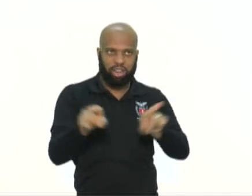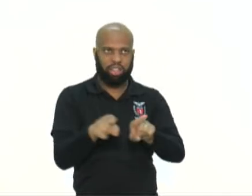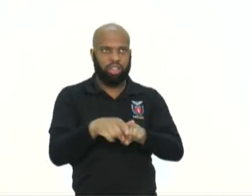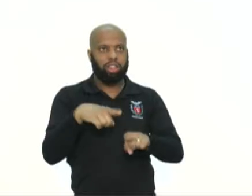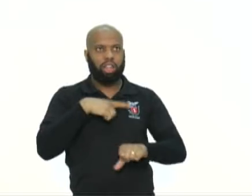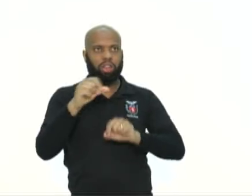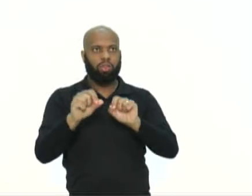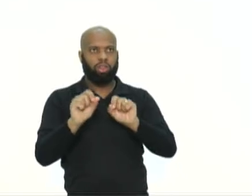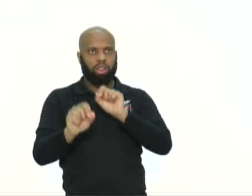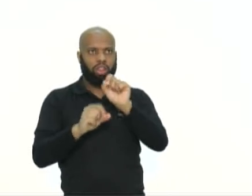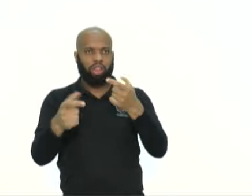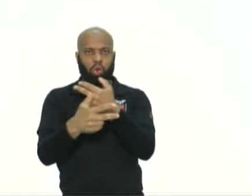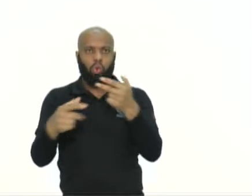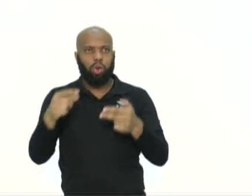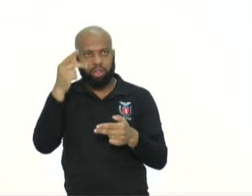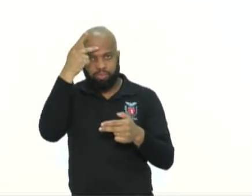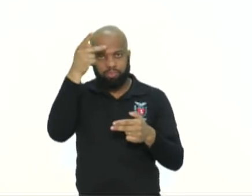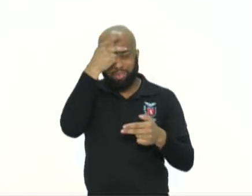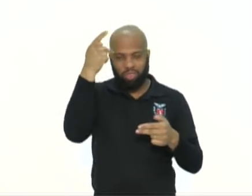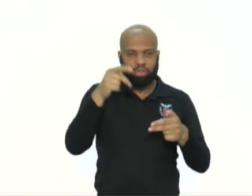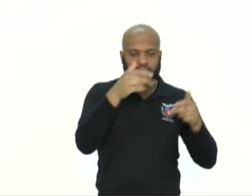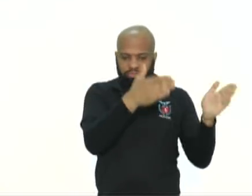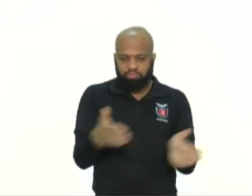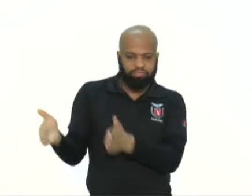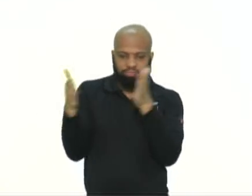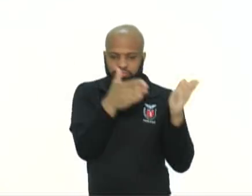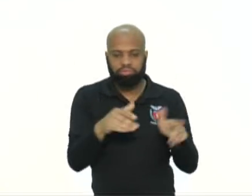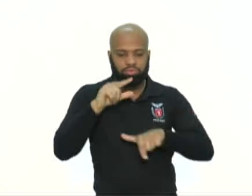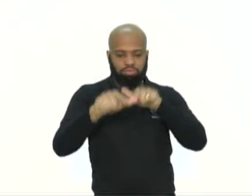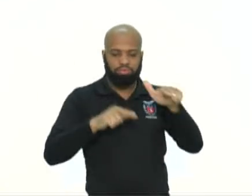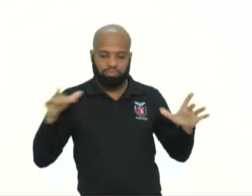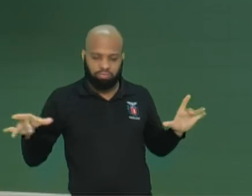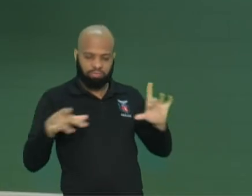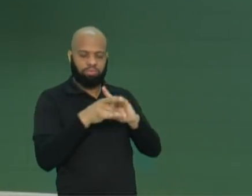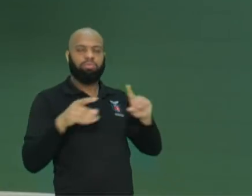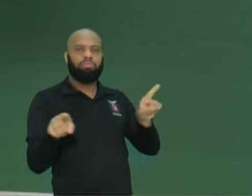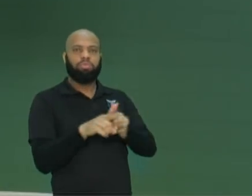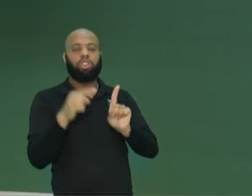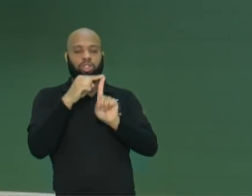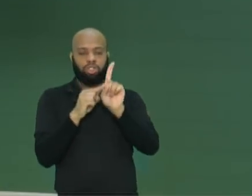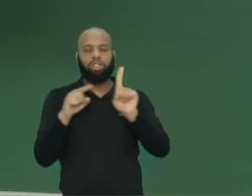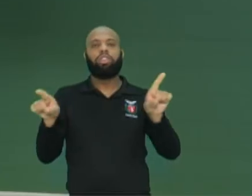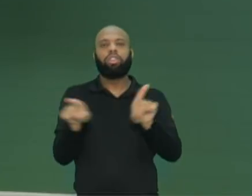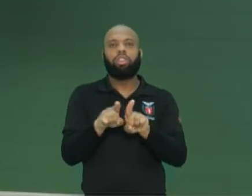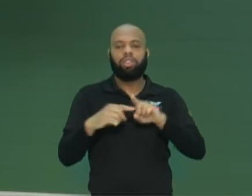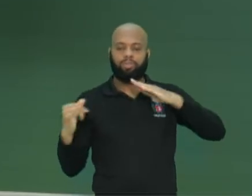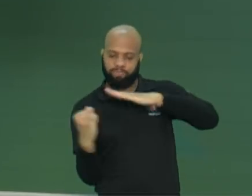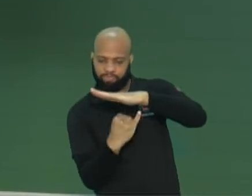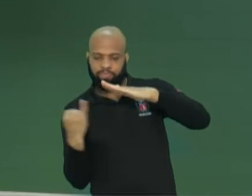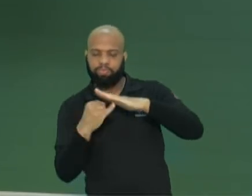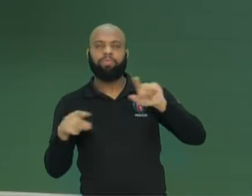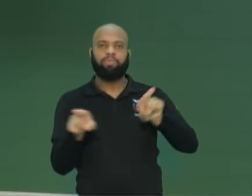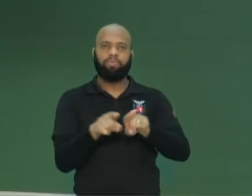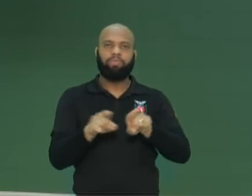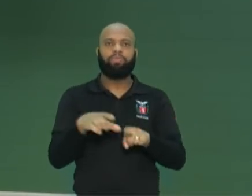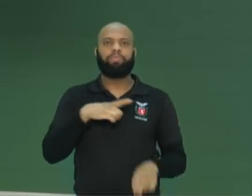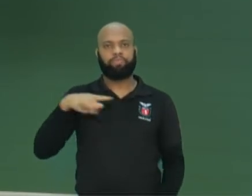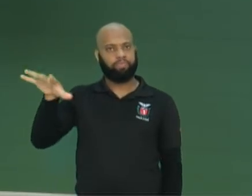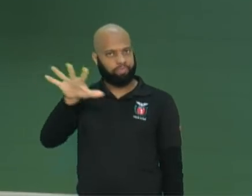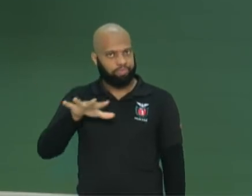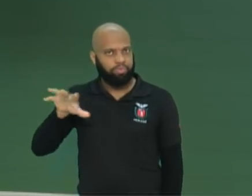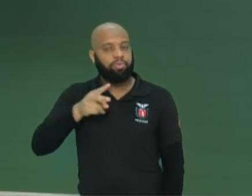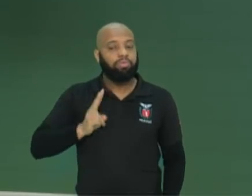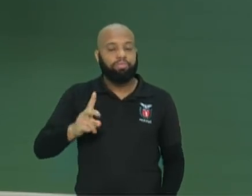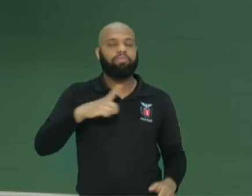as atividades onde as pessoas estão empregadas está ligado, né, com o tipo de indústria que existe na região.